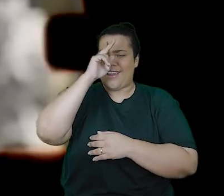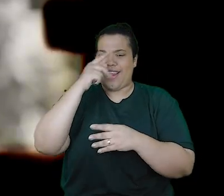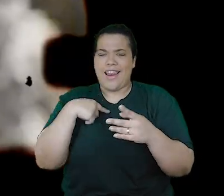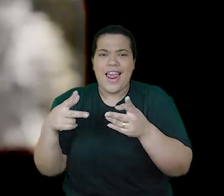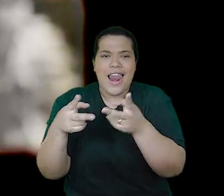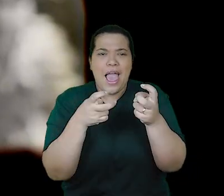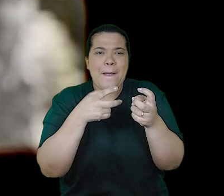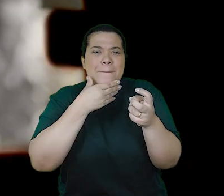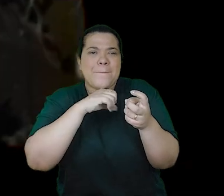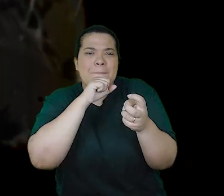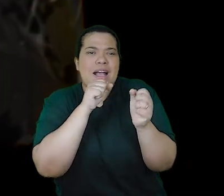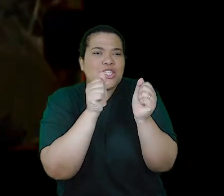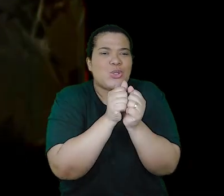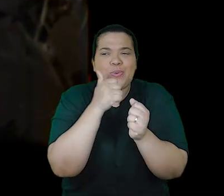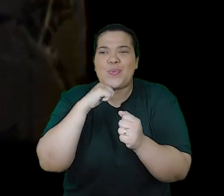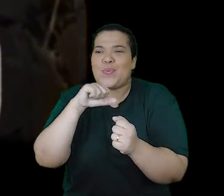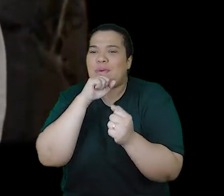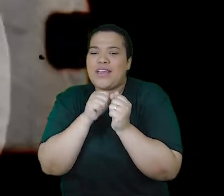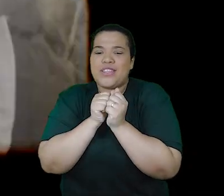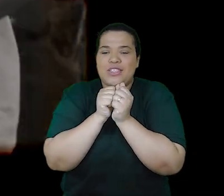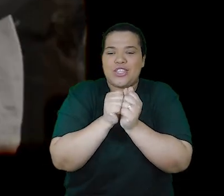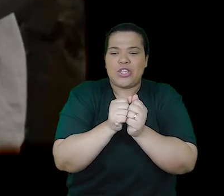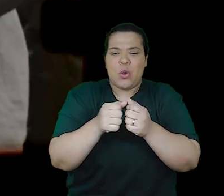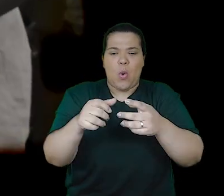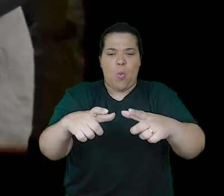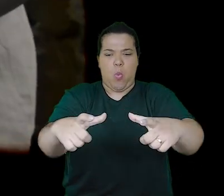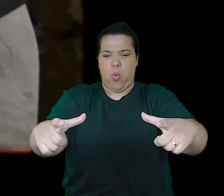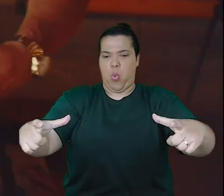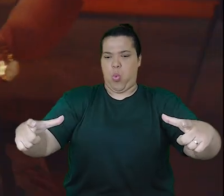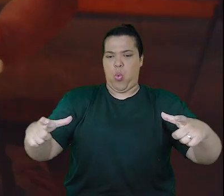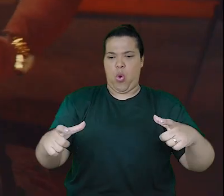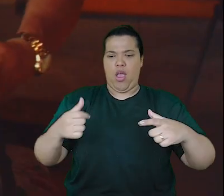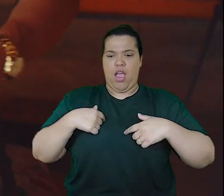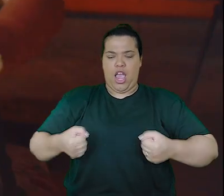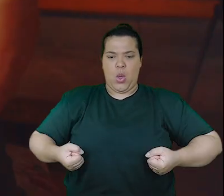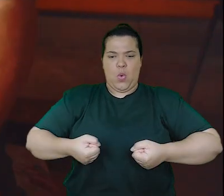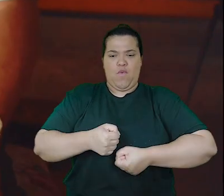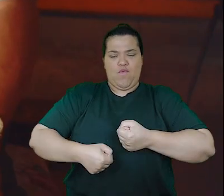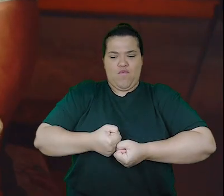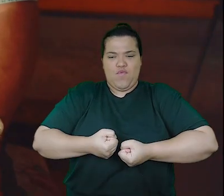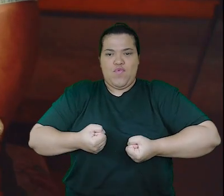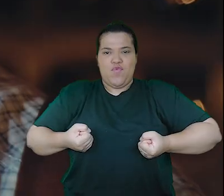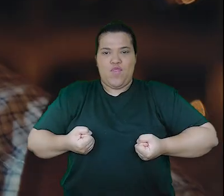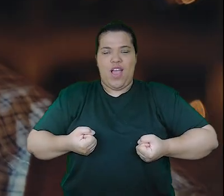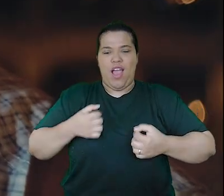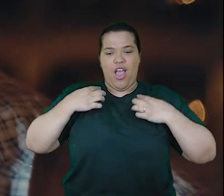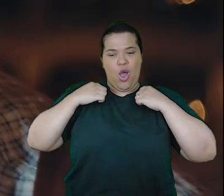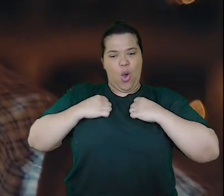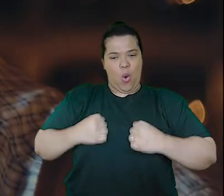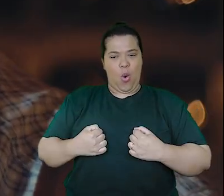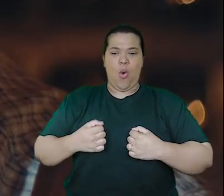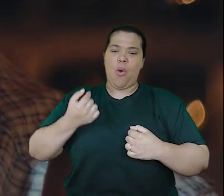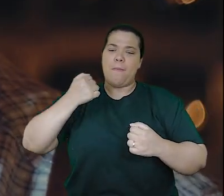meu pai ali junto, minha mãe junto, aquela travessa, assim, que colocava o vental com